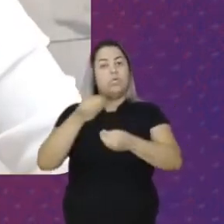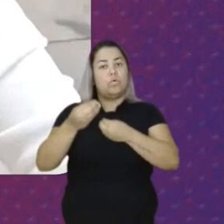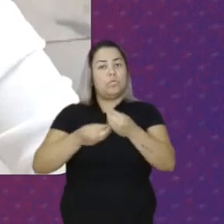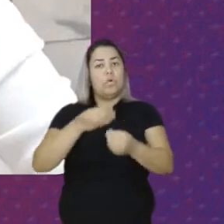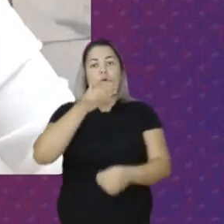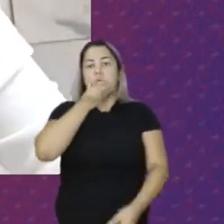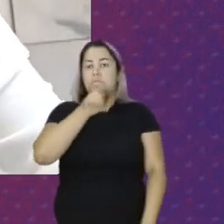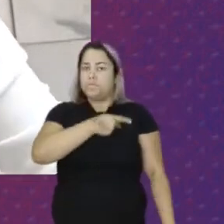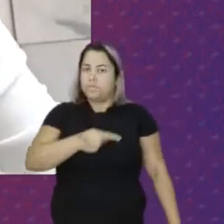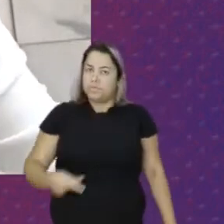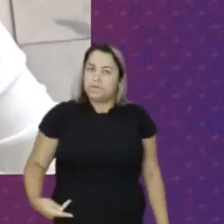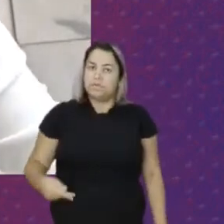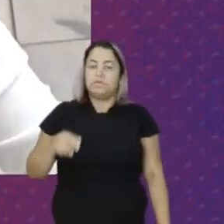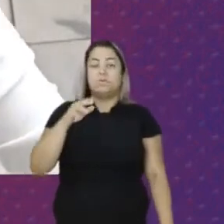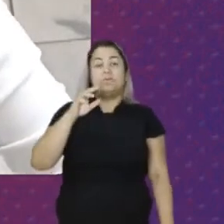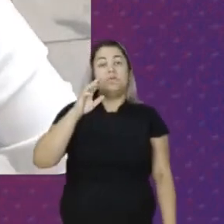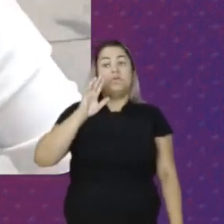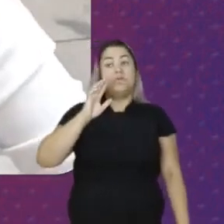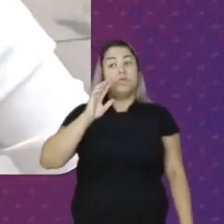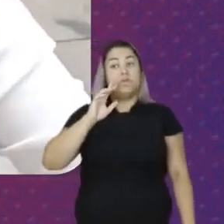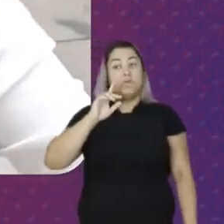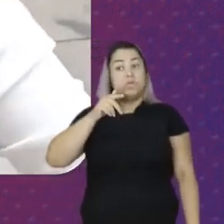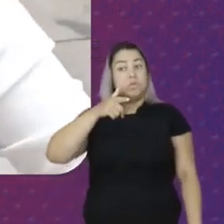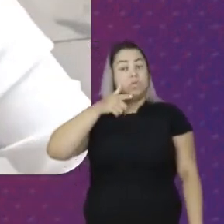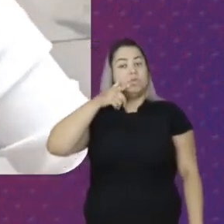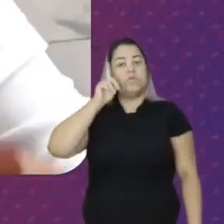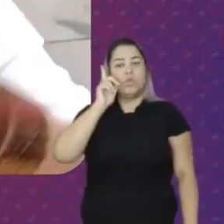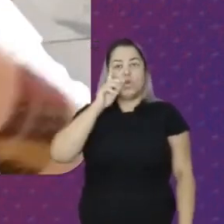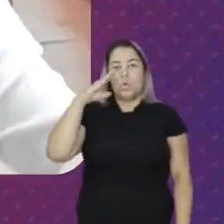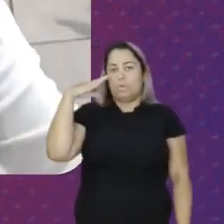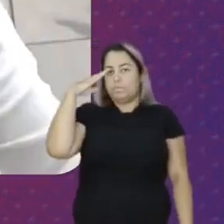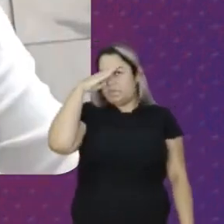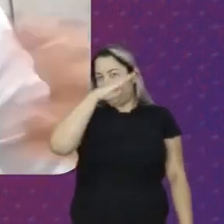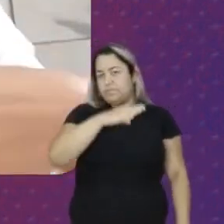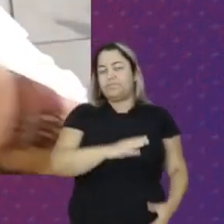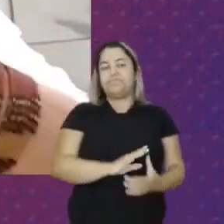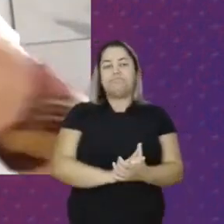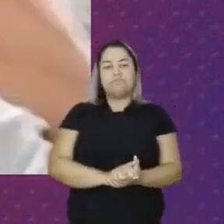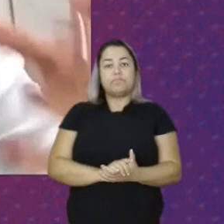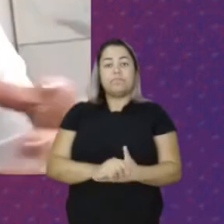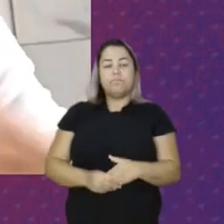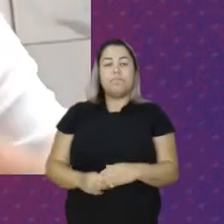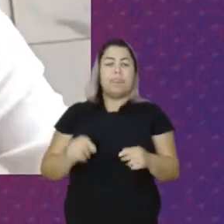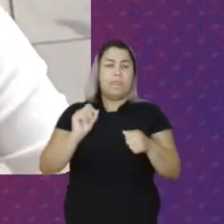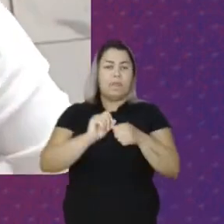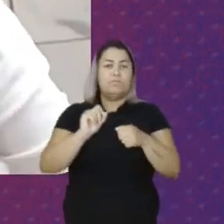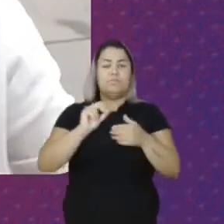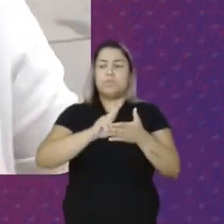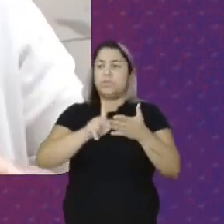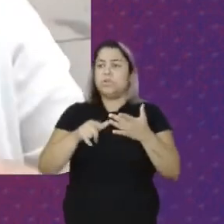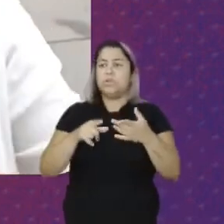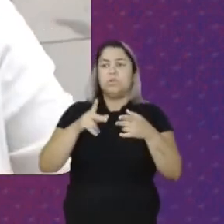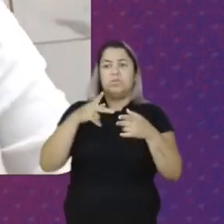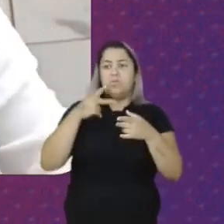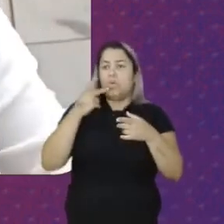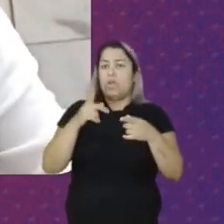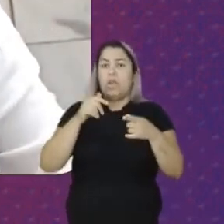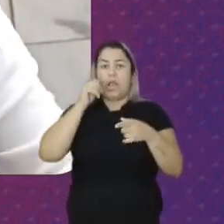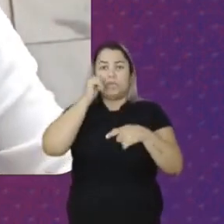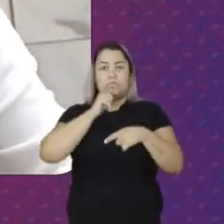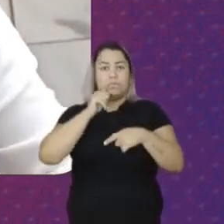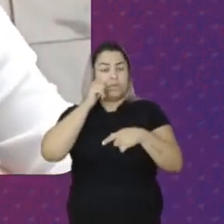o presidente anterior, inominável, que fez uma série de ameaças às mulheres